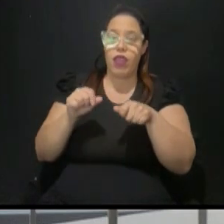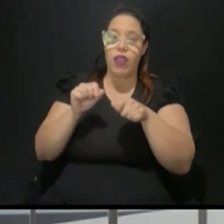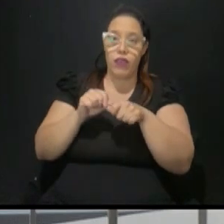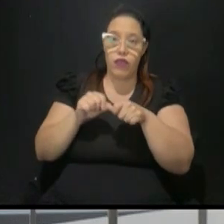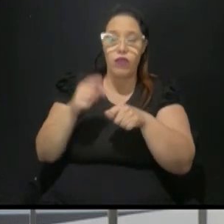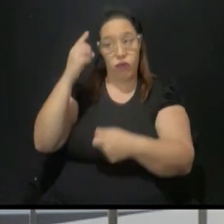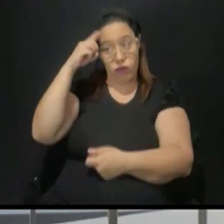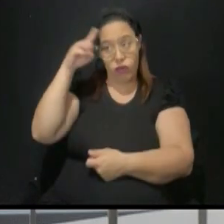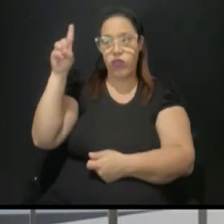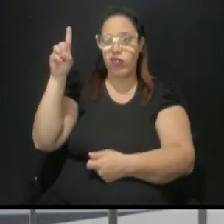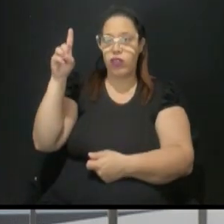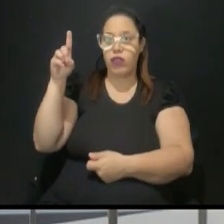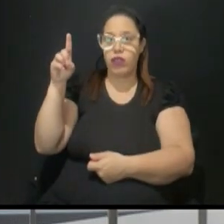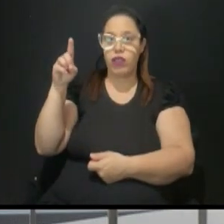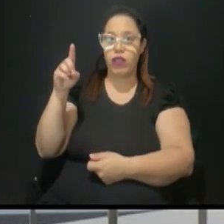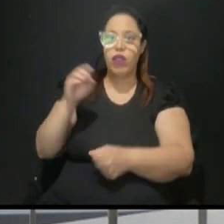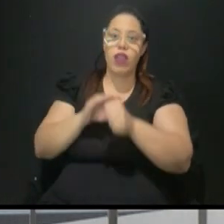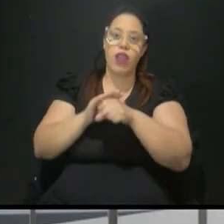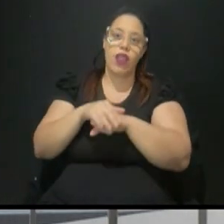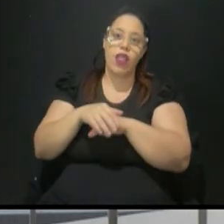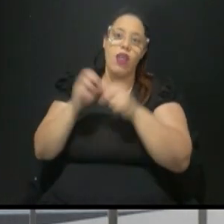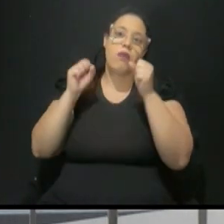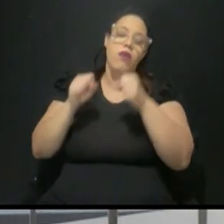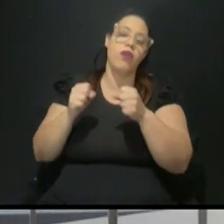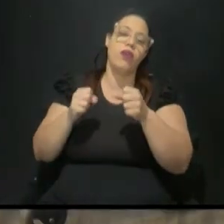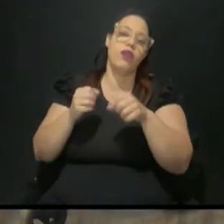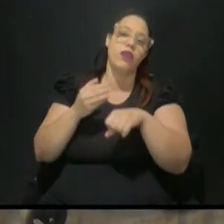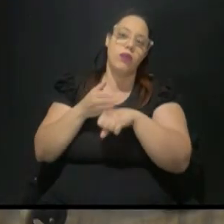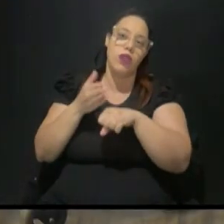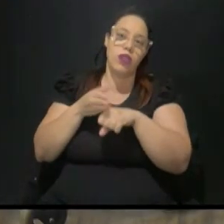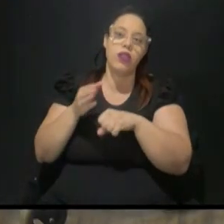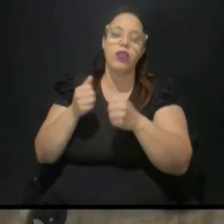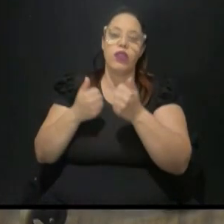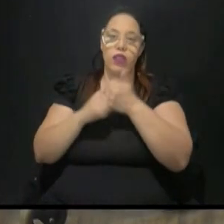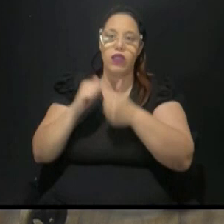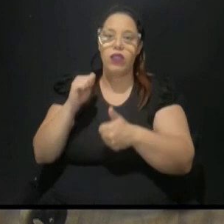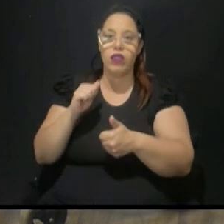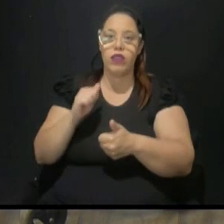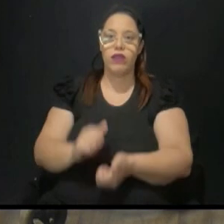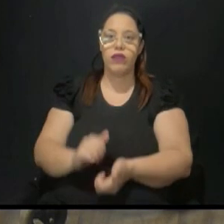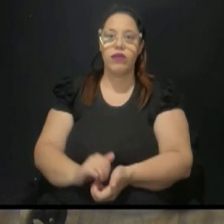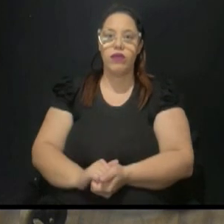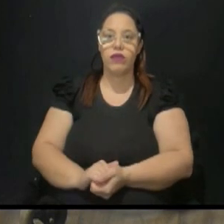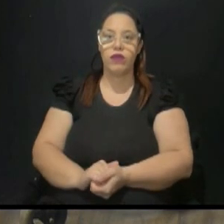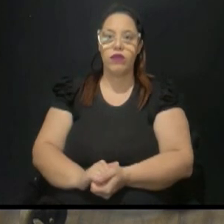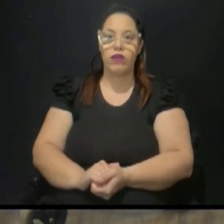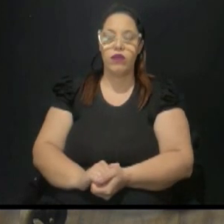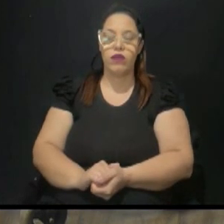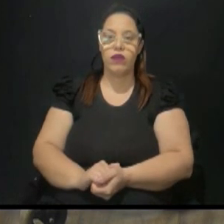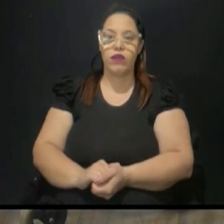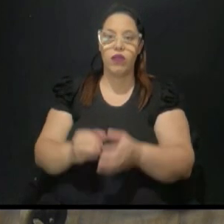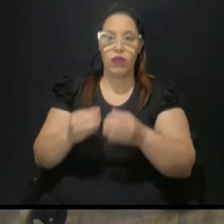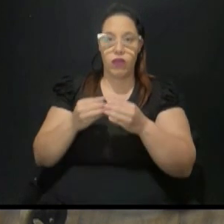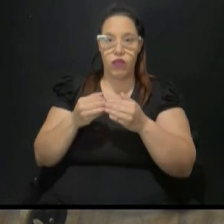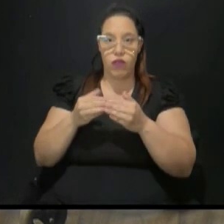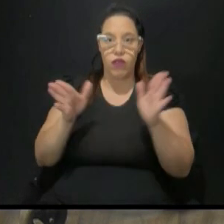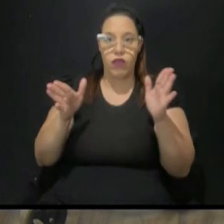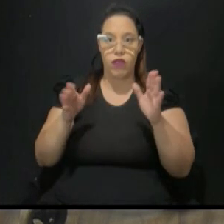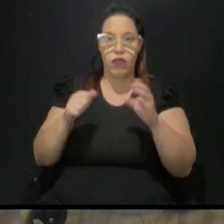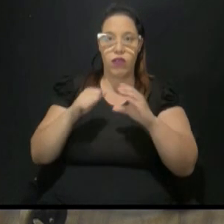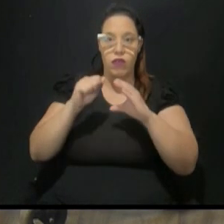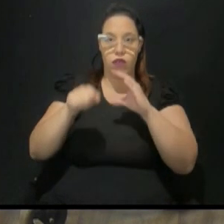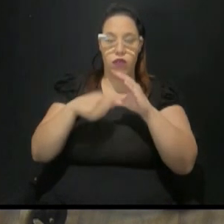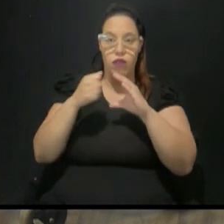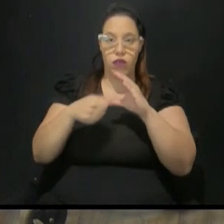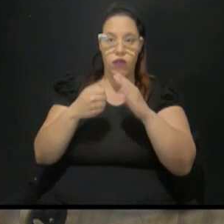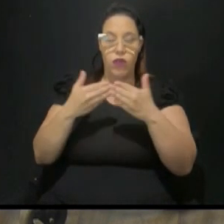à noite ela possa vir praticar o esporte. Agora quando eu abri hoje o Estúdio Câmara, logo na abertura eu falei